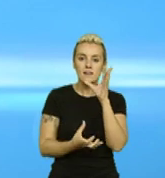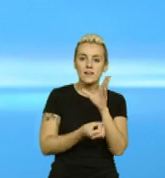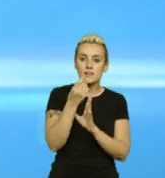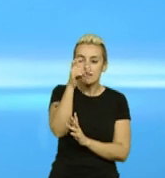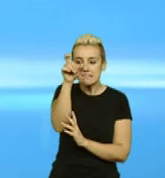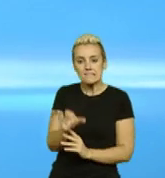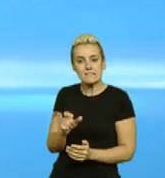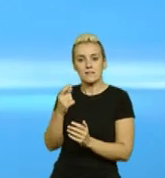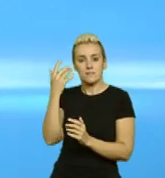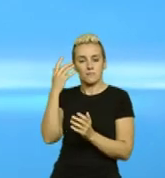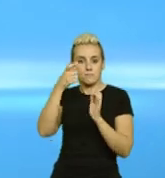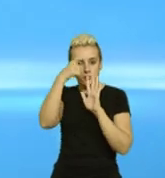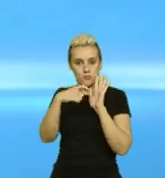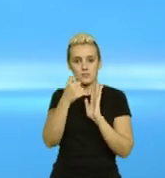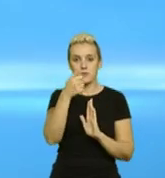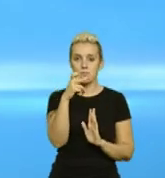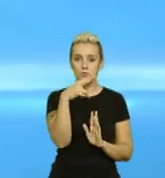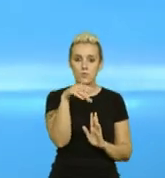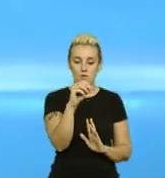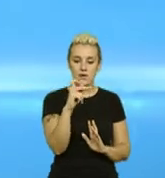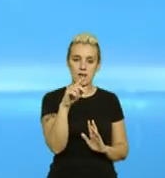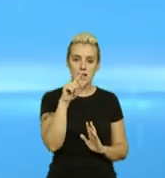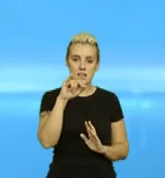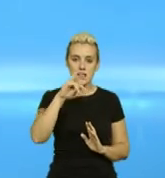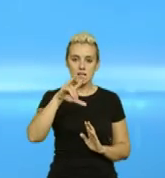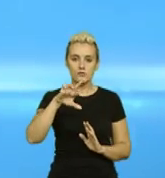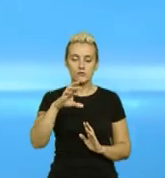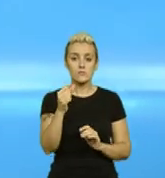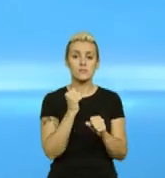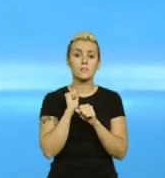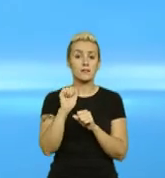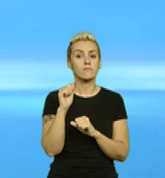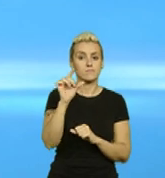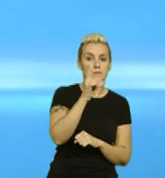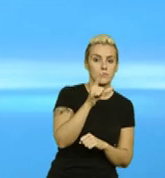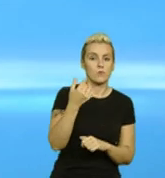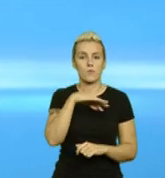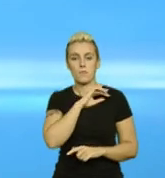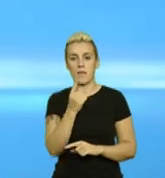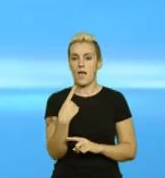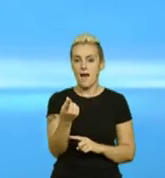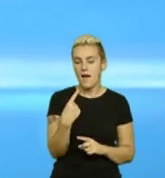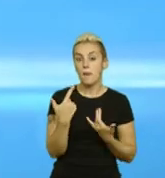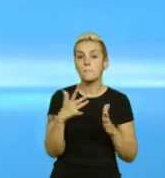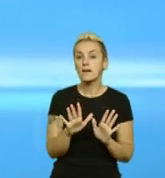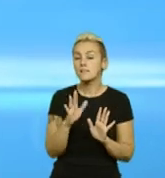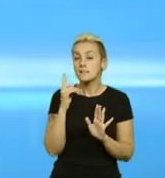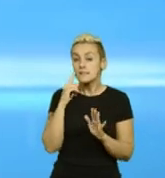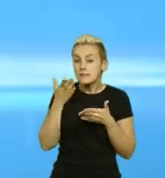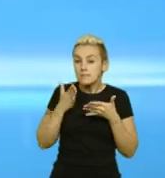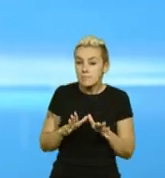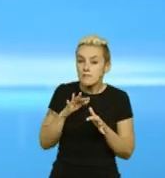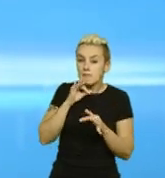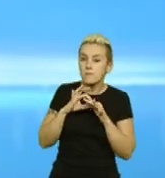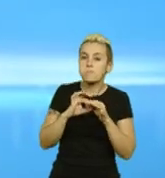criador do personagem bruno lixo joão moreira devido seu trabalho entre lisboa e coimbra nas suas raízes